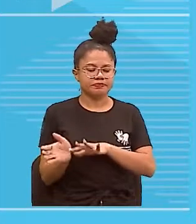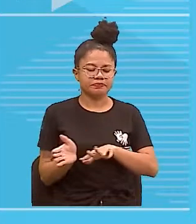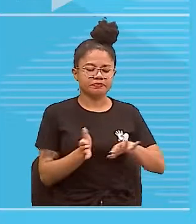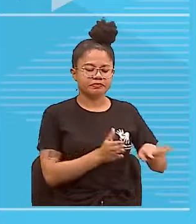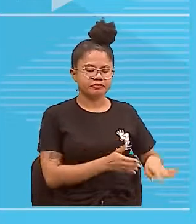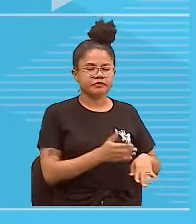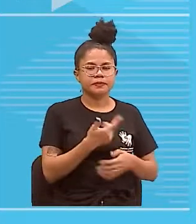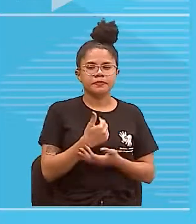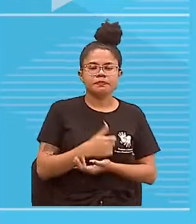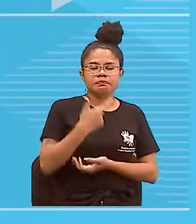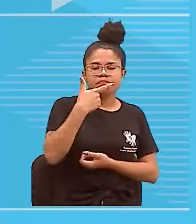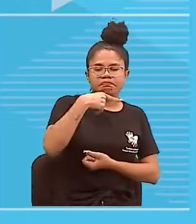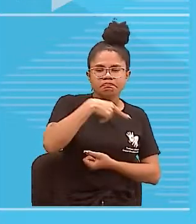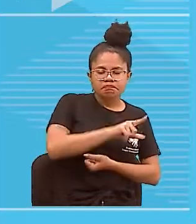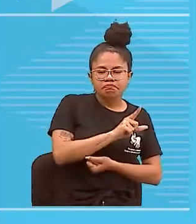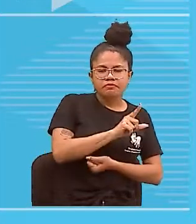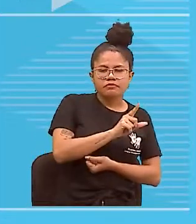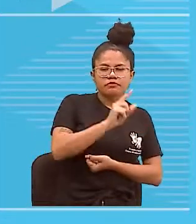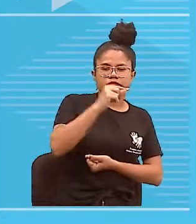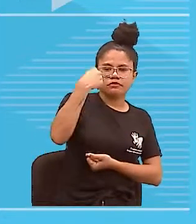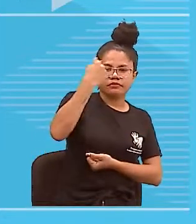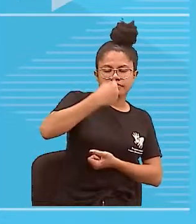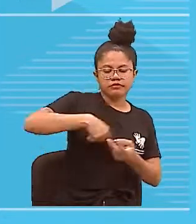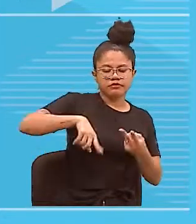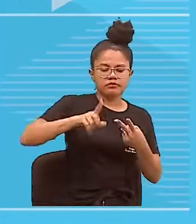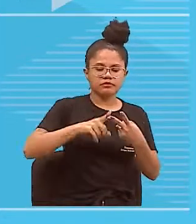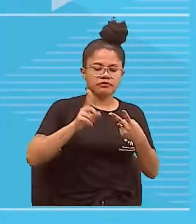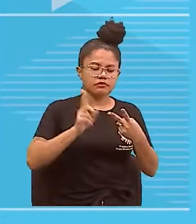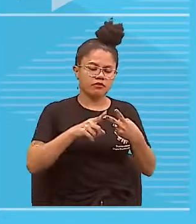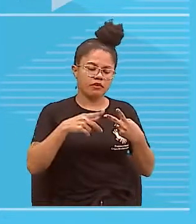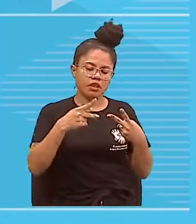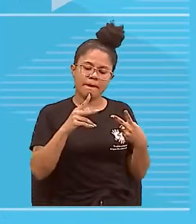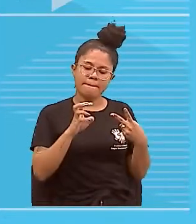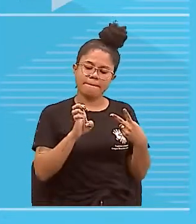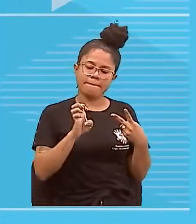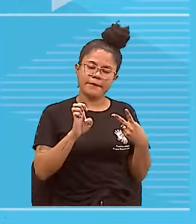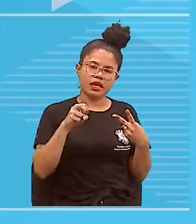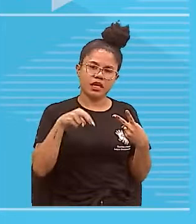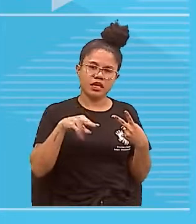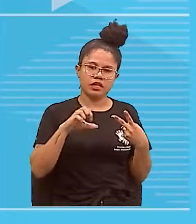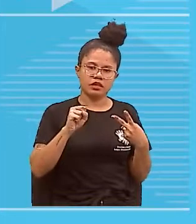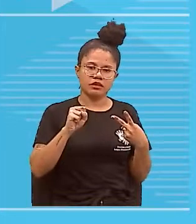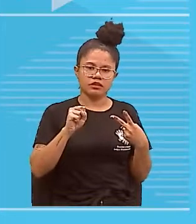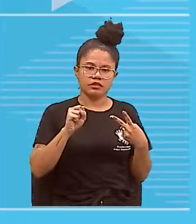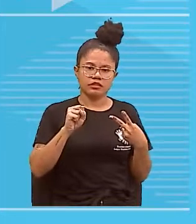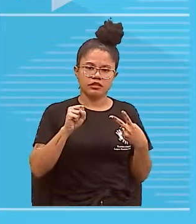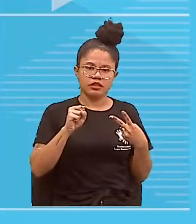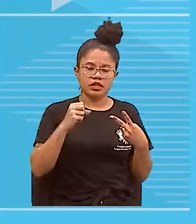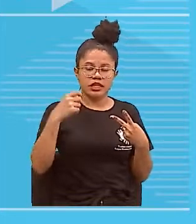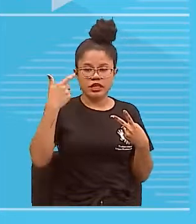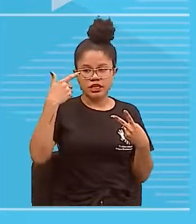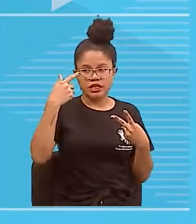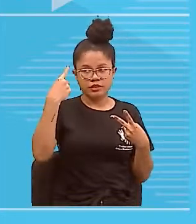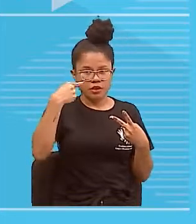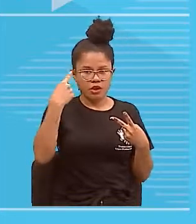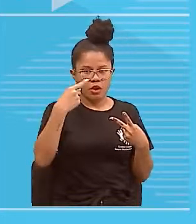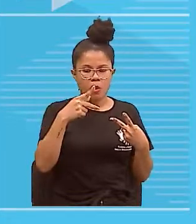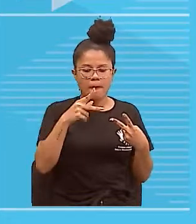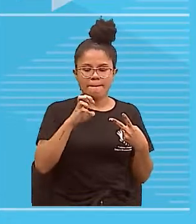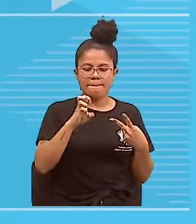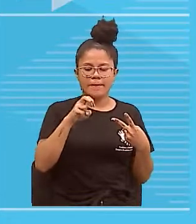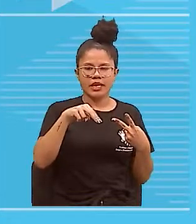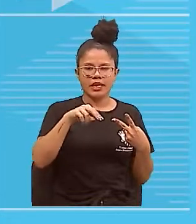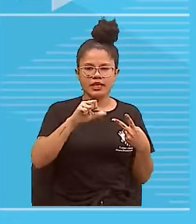e o espanhol peninsular chama the peninsula quando você falar Espanhol peninsula peninsula.de